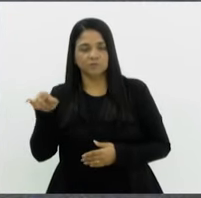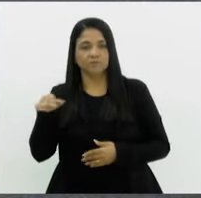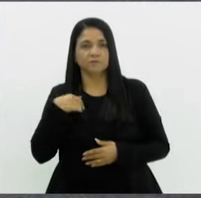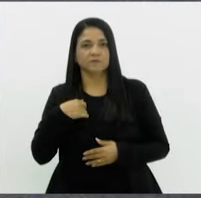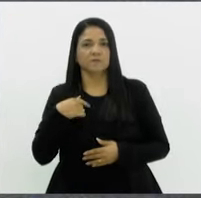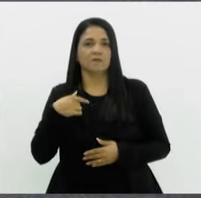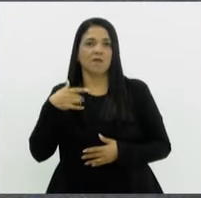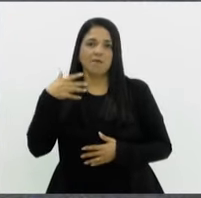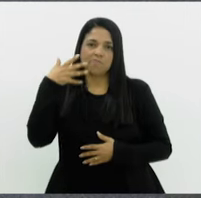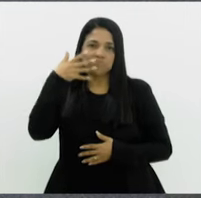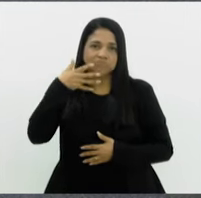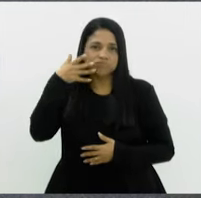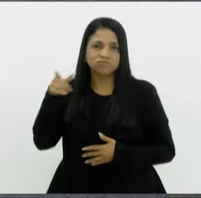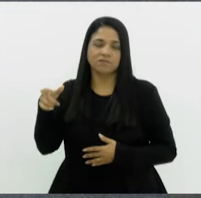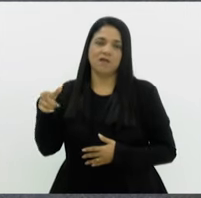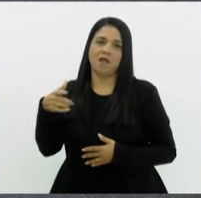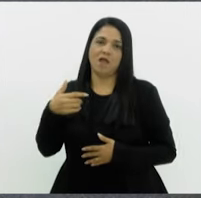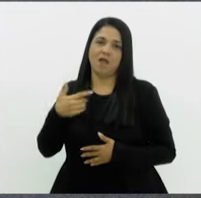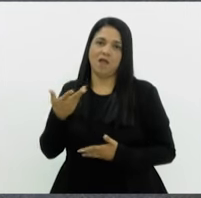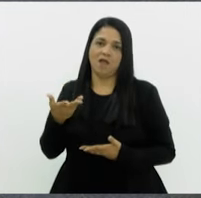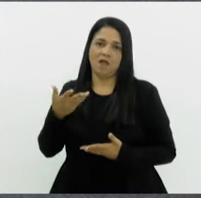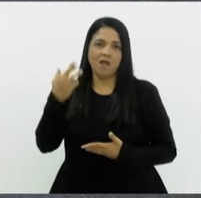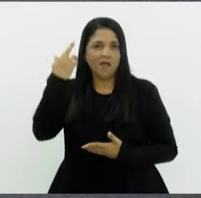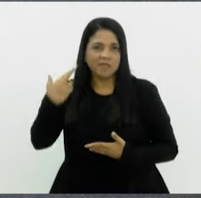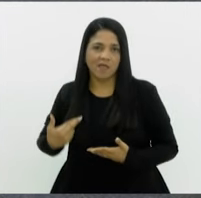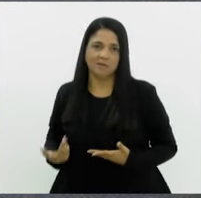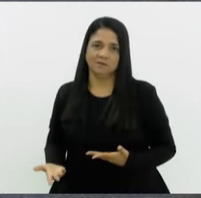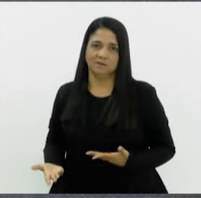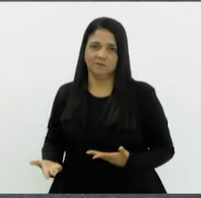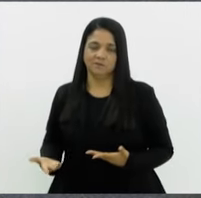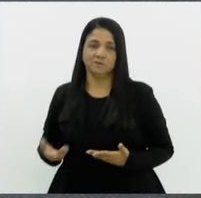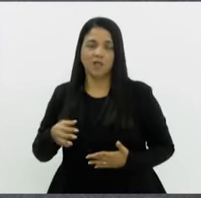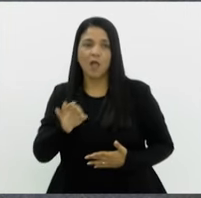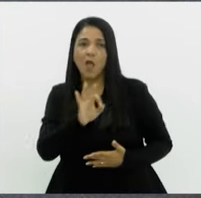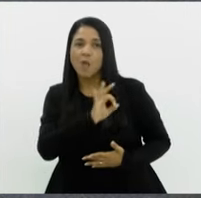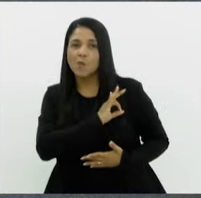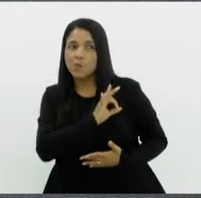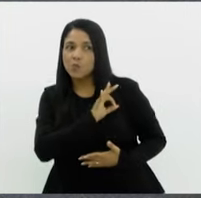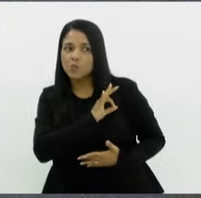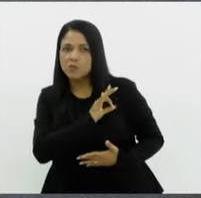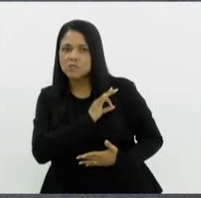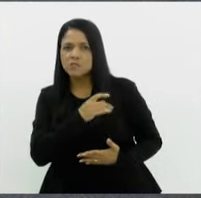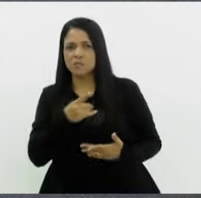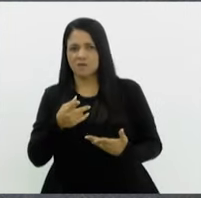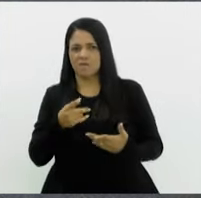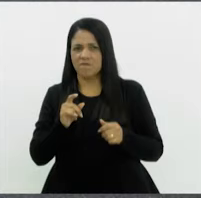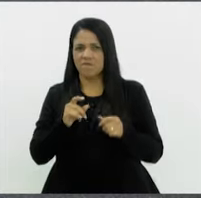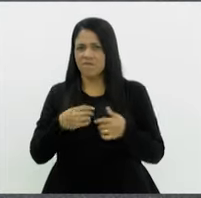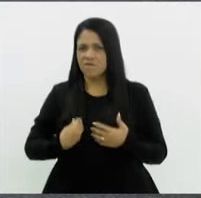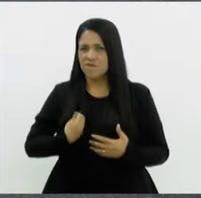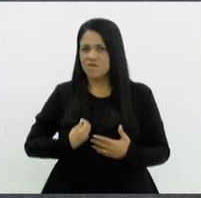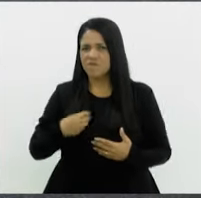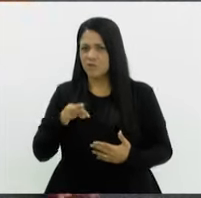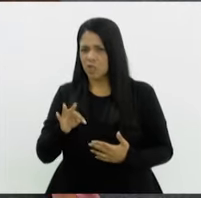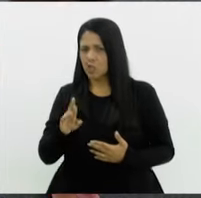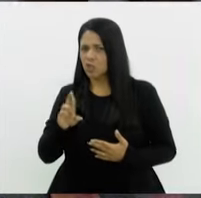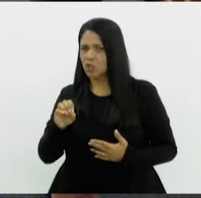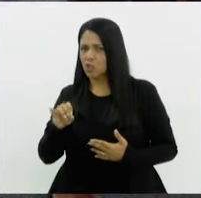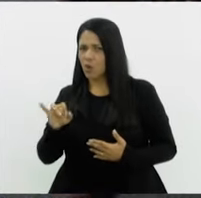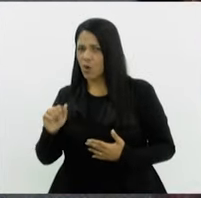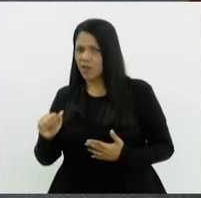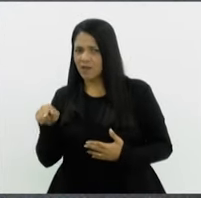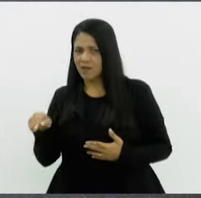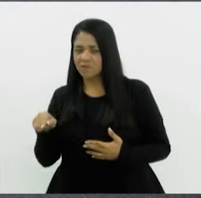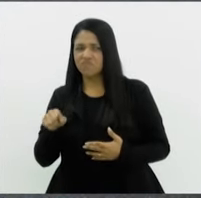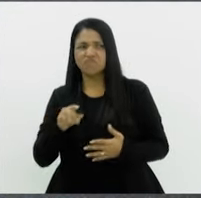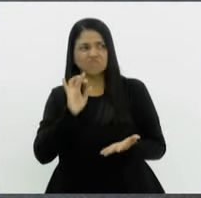fala da colega. Falar que a polícia militar vive de fazer troia. Troia, na realidade, Jordi, é o que